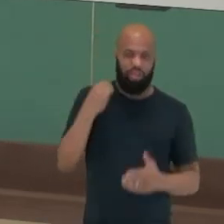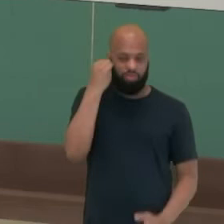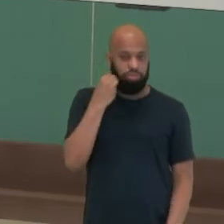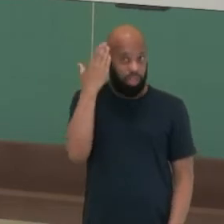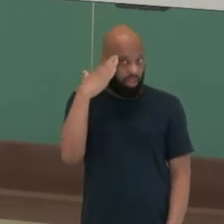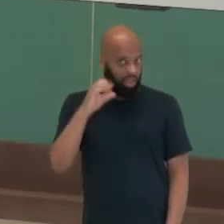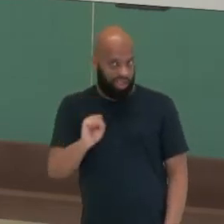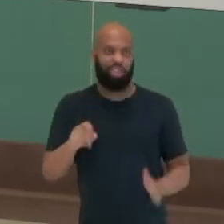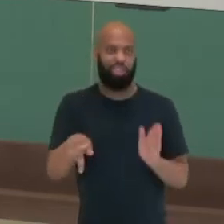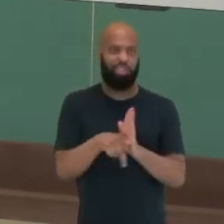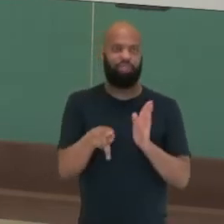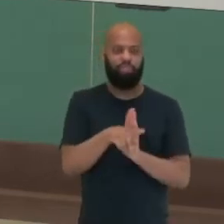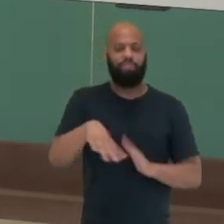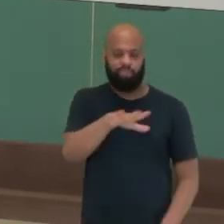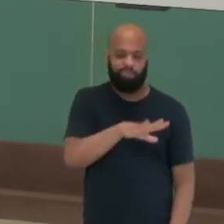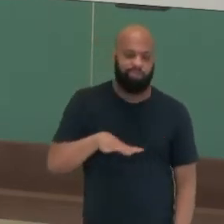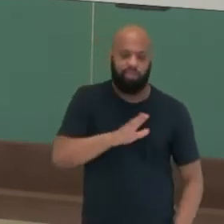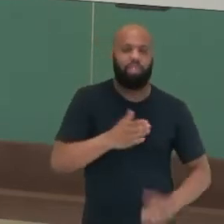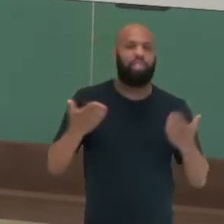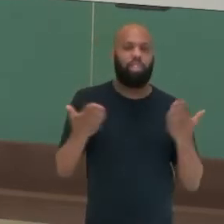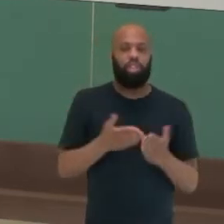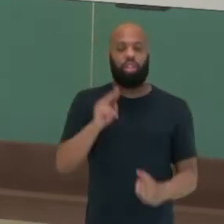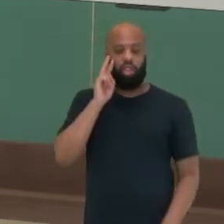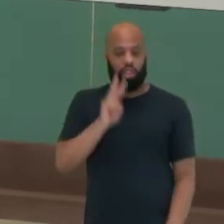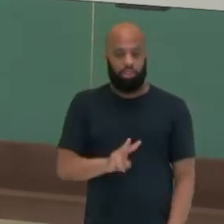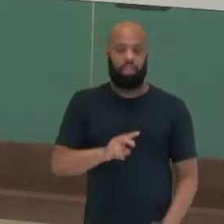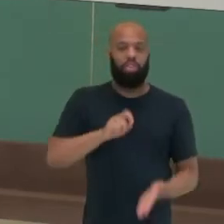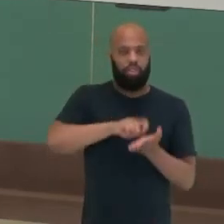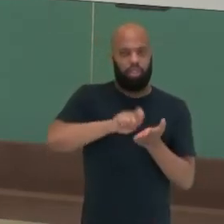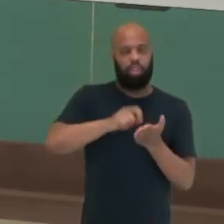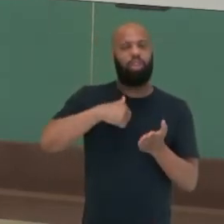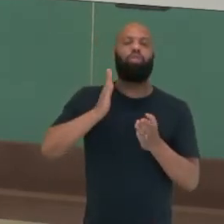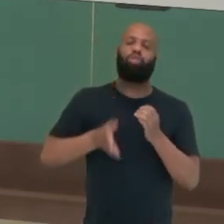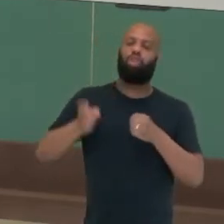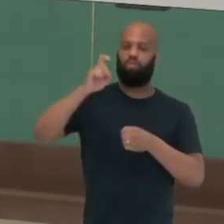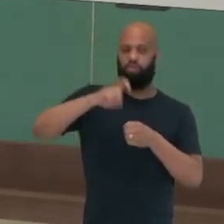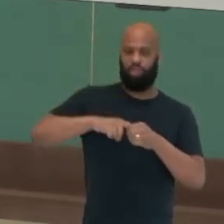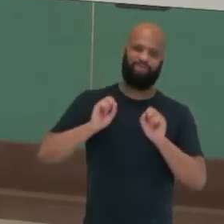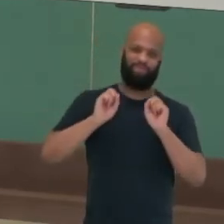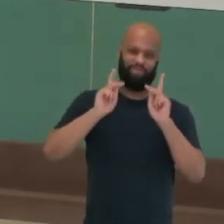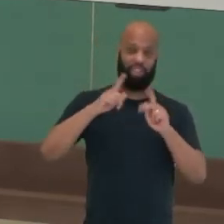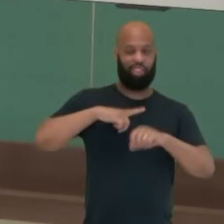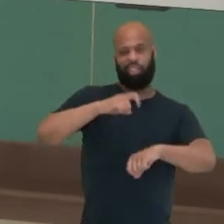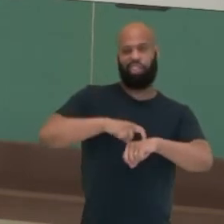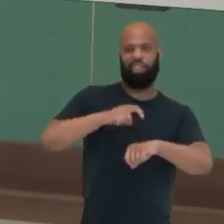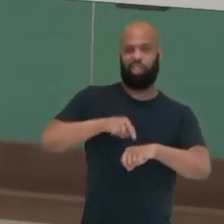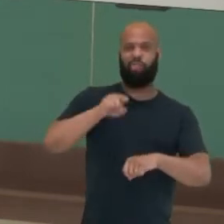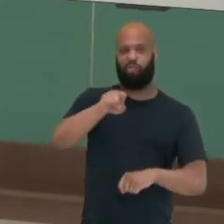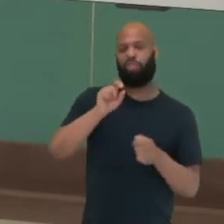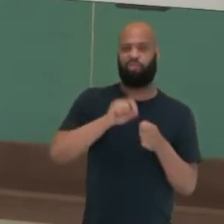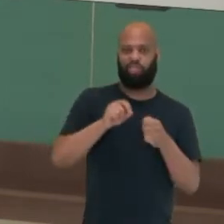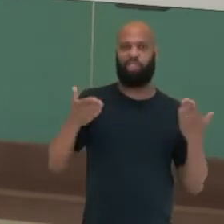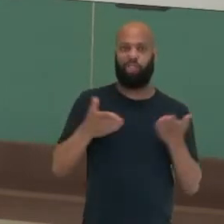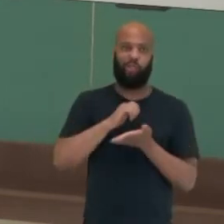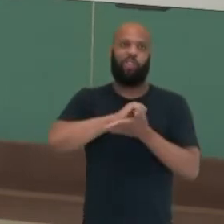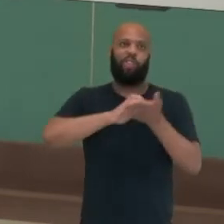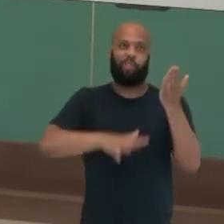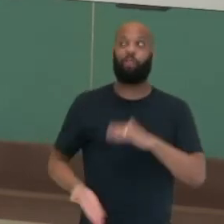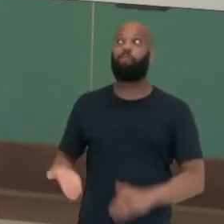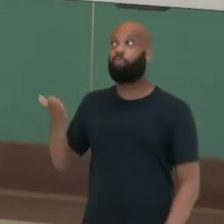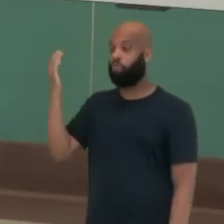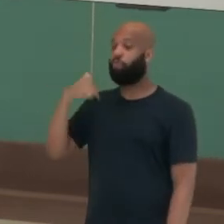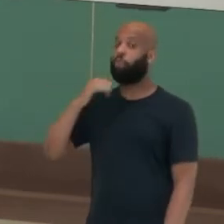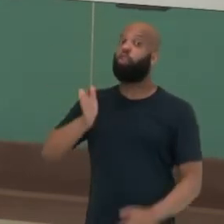empiricamente desse espaço em que você está inserido? Anote, depois compare com os colegas para ver se eles têm também essas